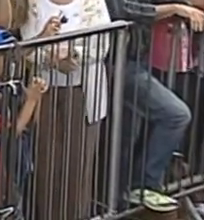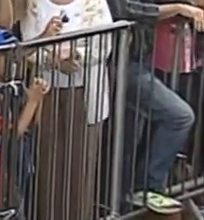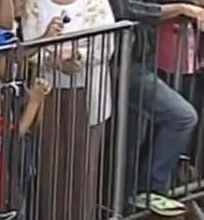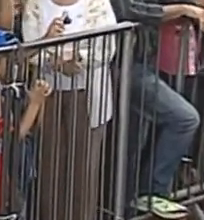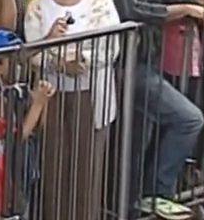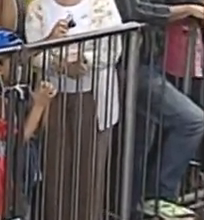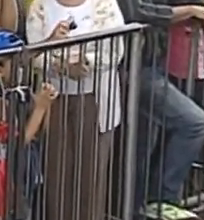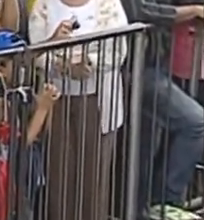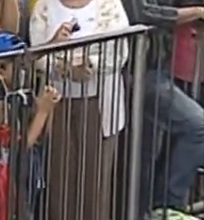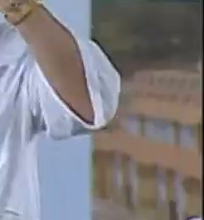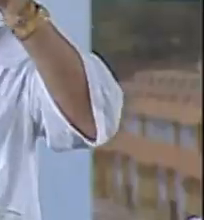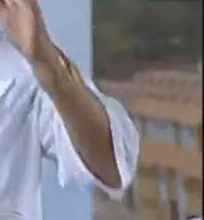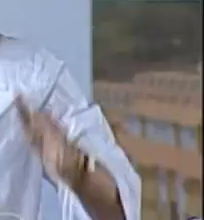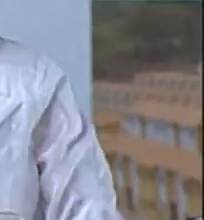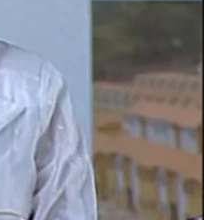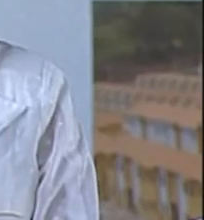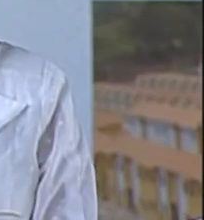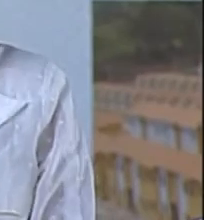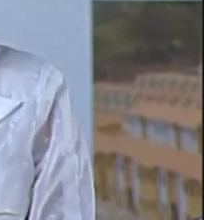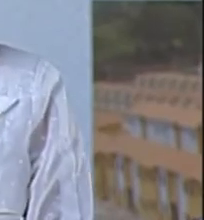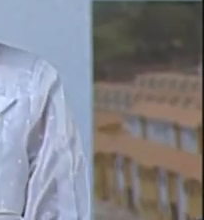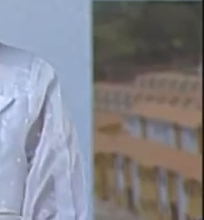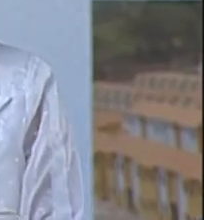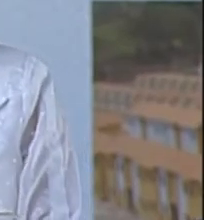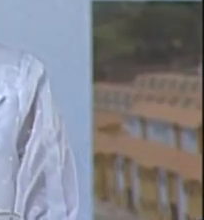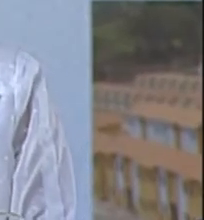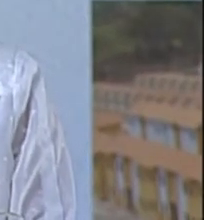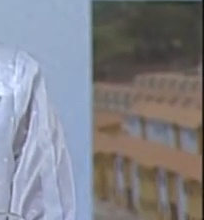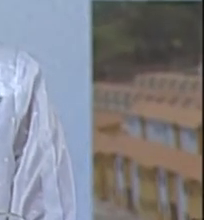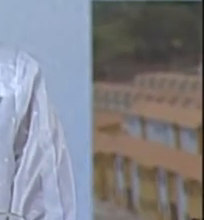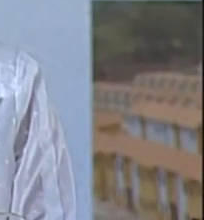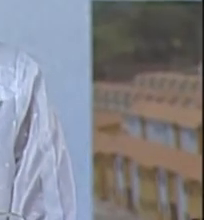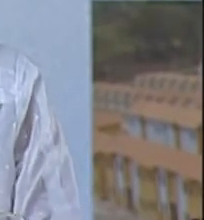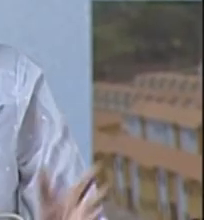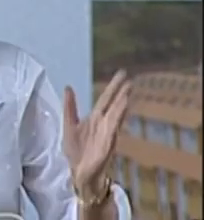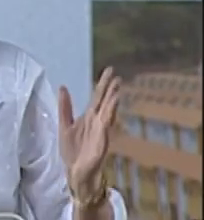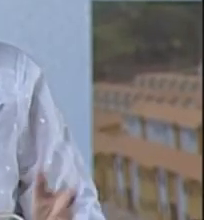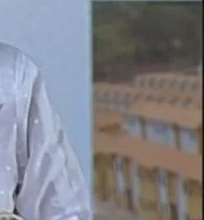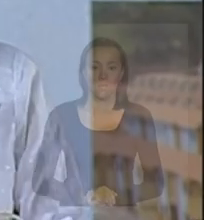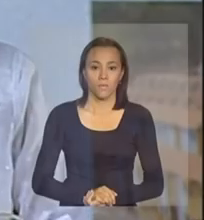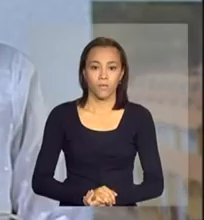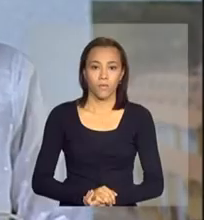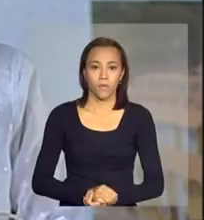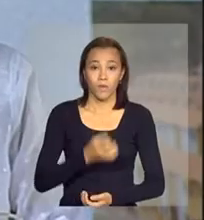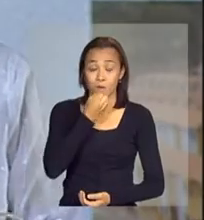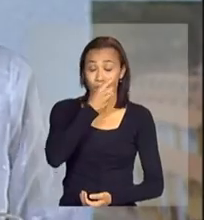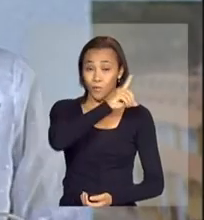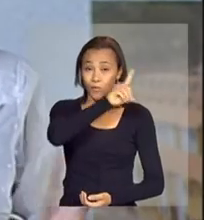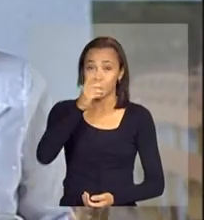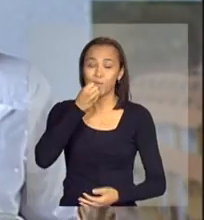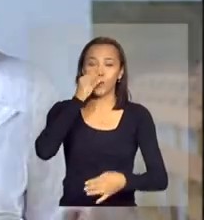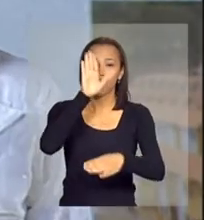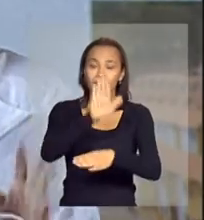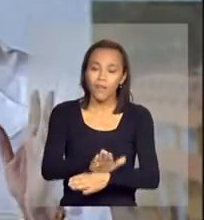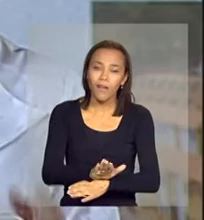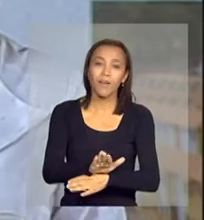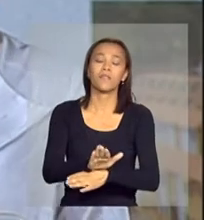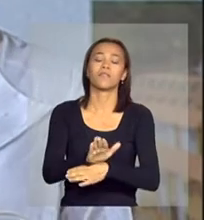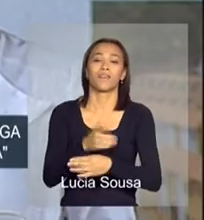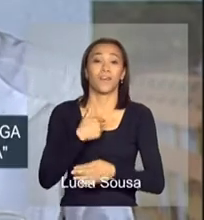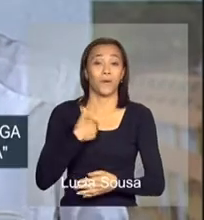Oi boa tarde bom dia boa tarde e eu queria primeiro primeiro